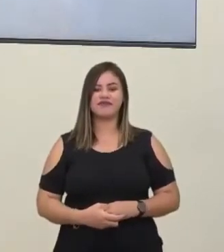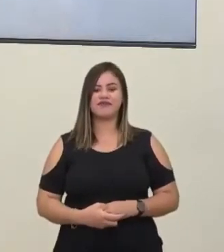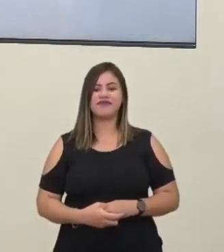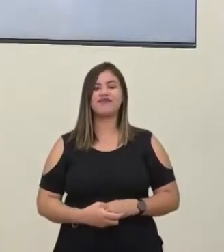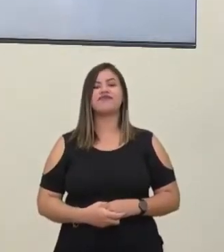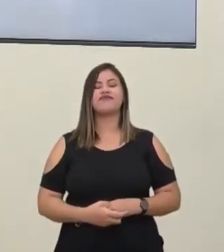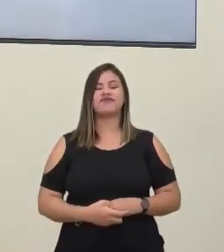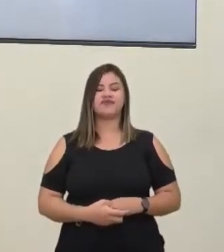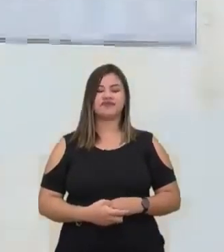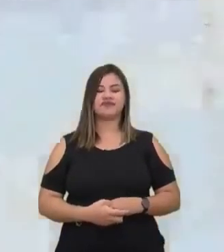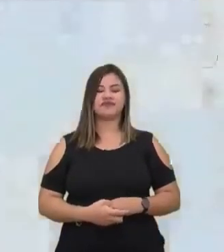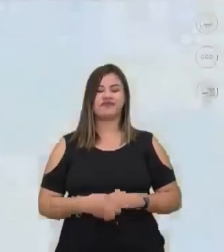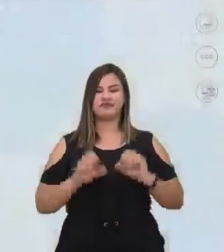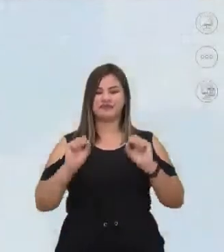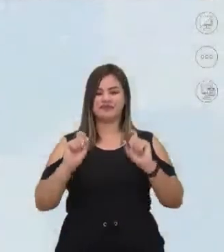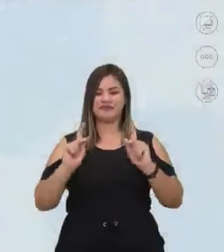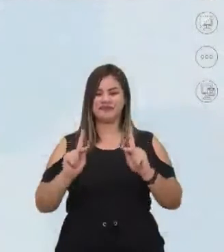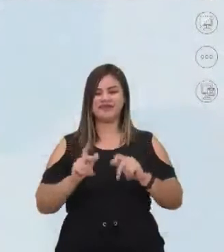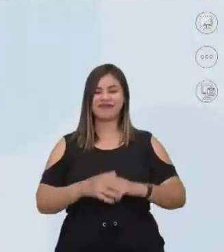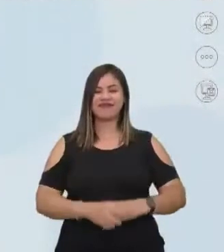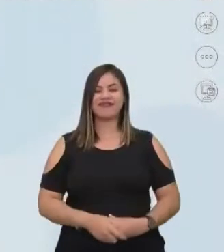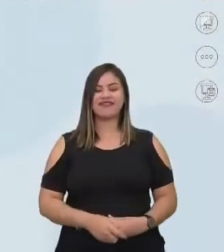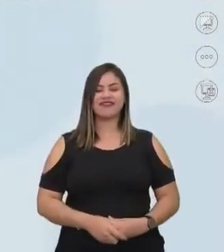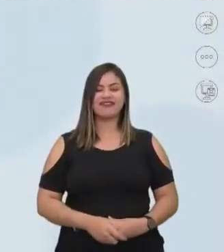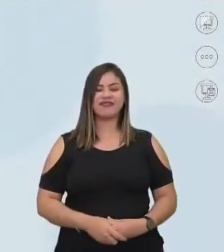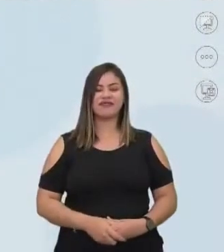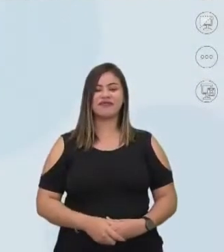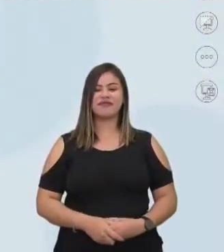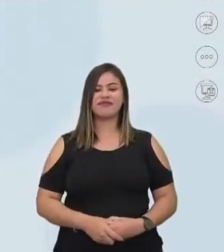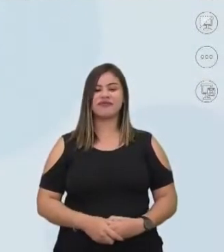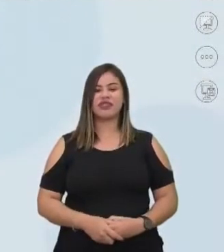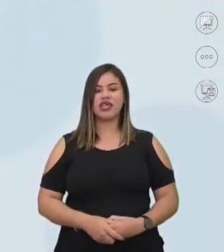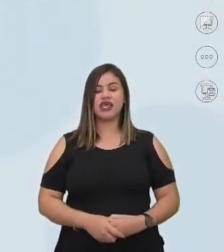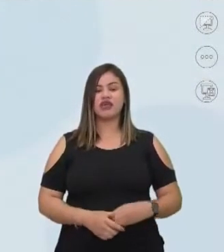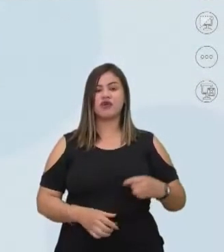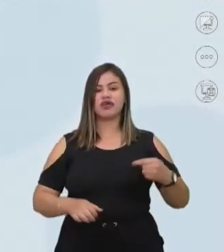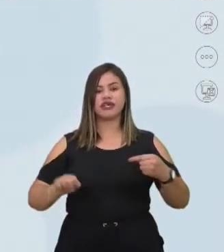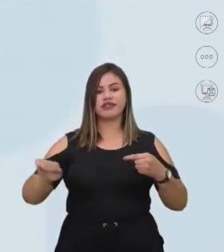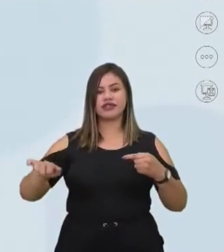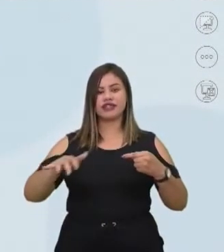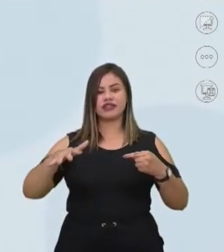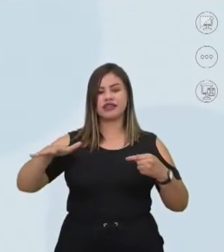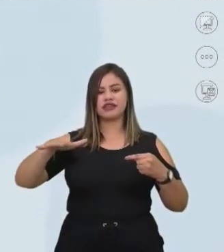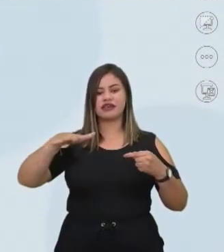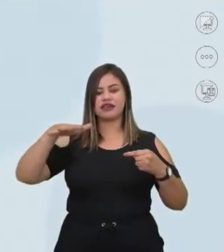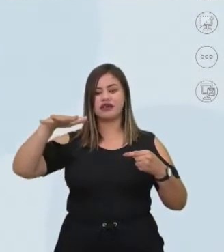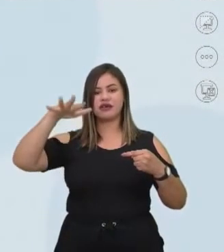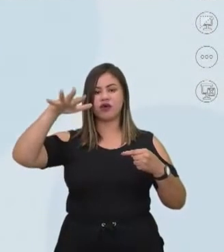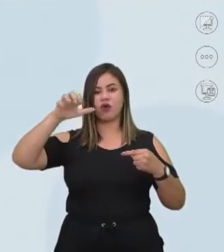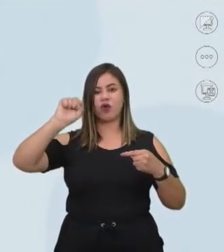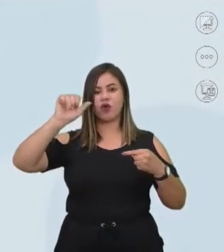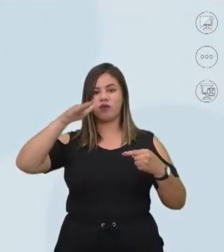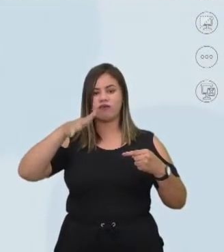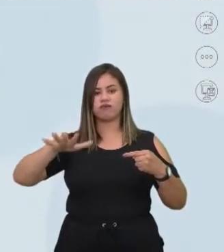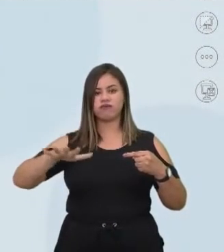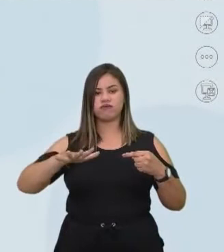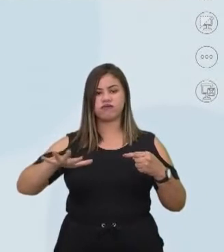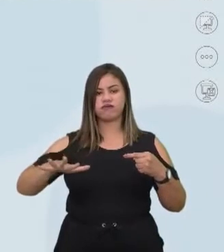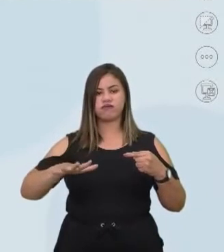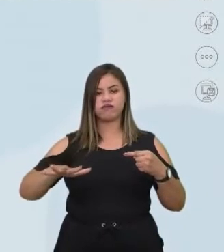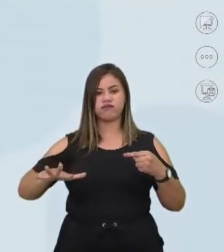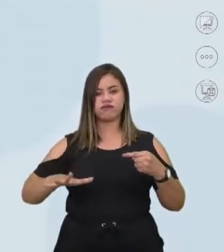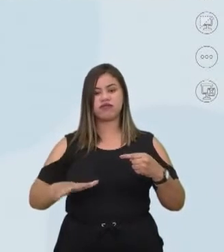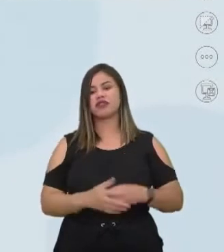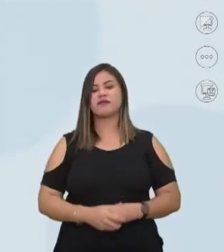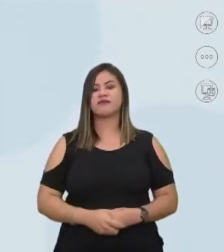grave, né, tá bom? Então, nós temos aí, para vozes femininas, a voz soprano, que é a voz mais aguda,